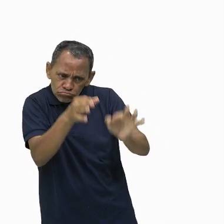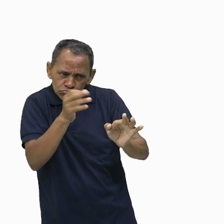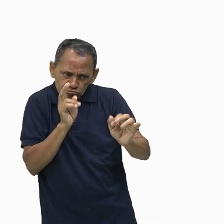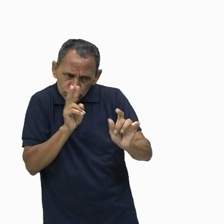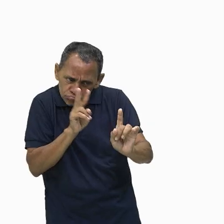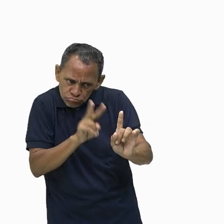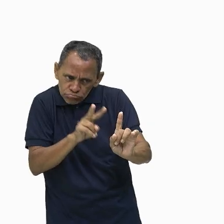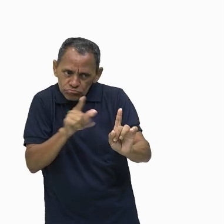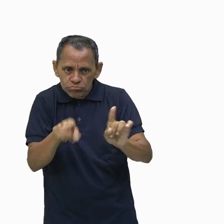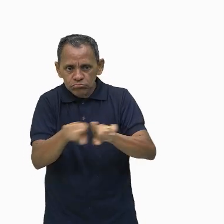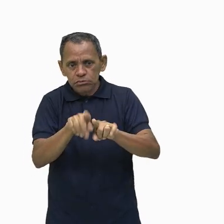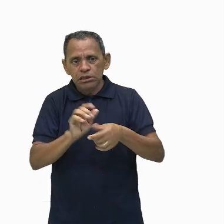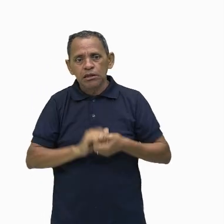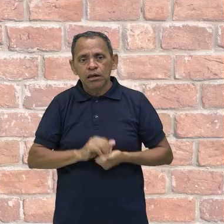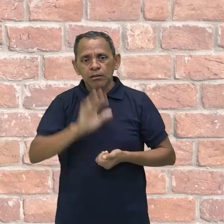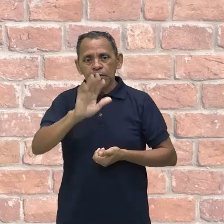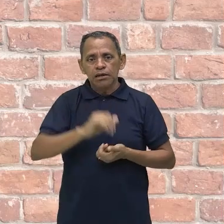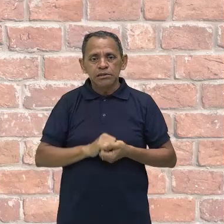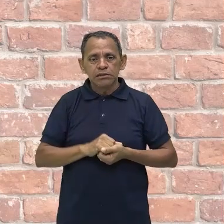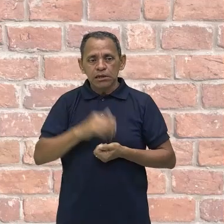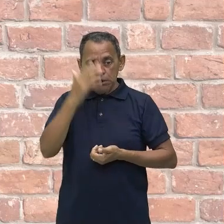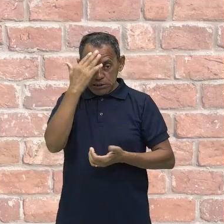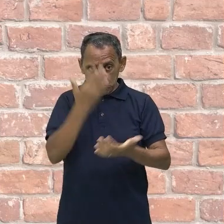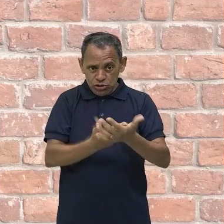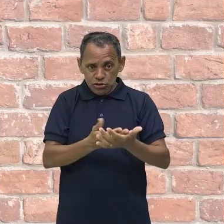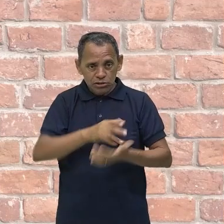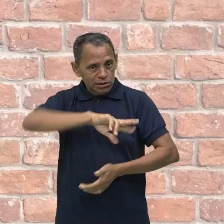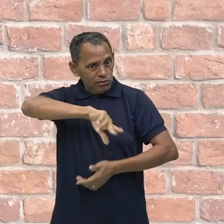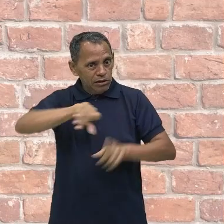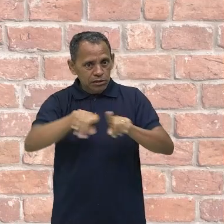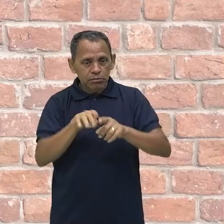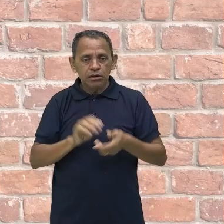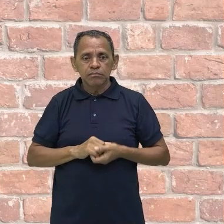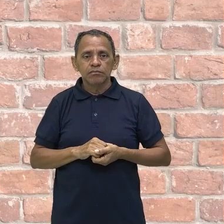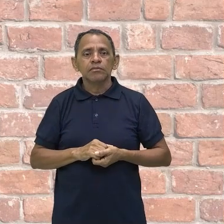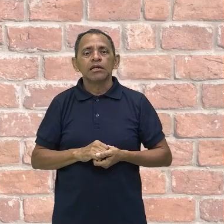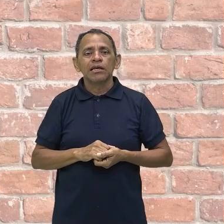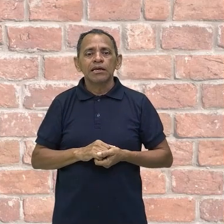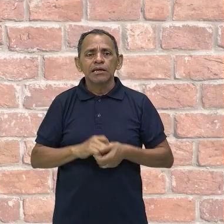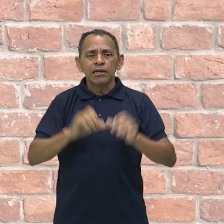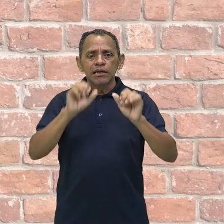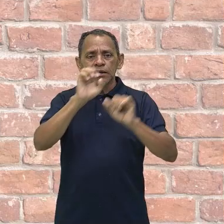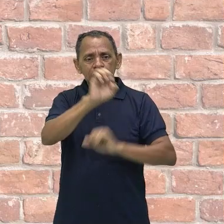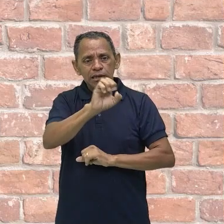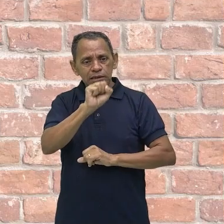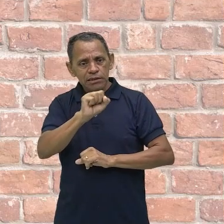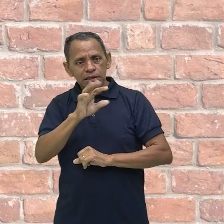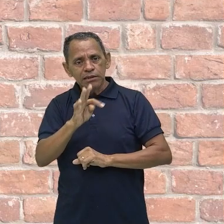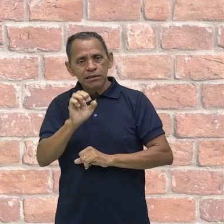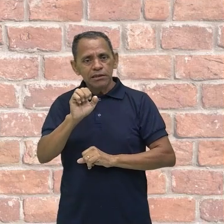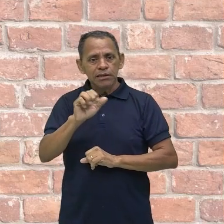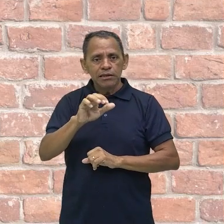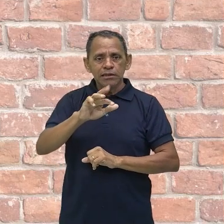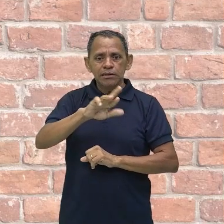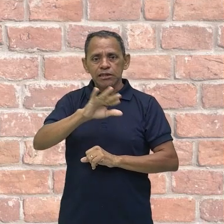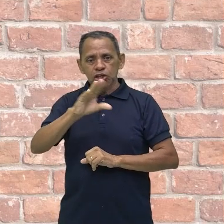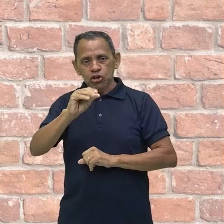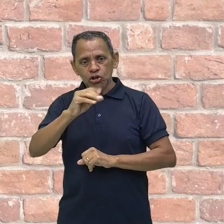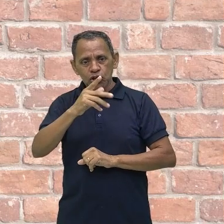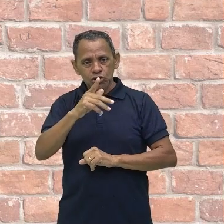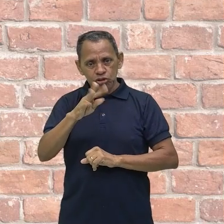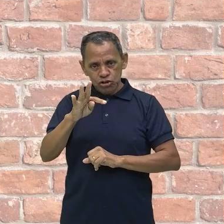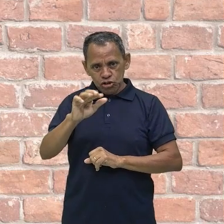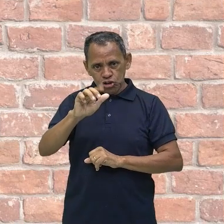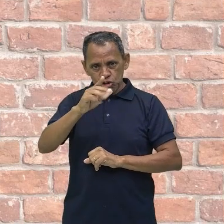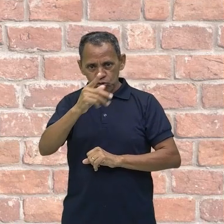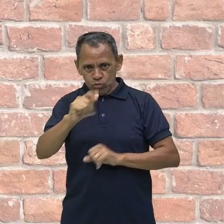seja. Veja comigo, quando a gente fala de estereótipo, é porque eu estou aqui trazendo o olhar de uma imagem, de uma